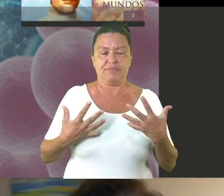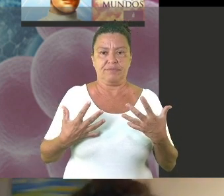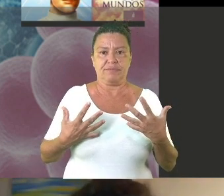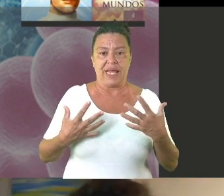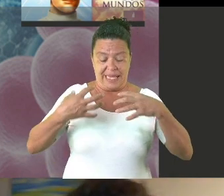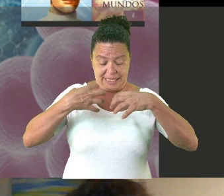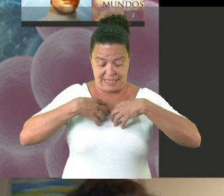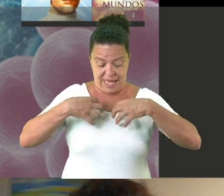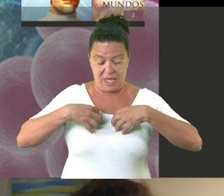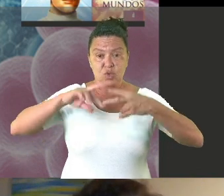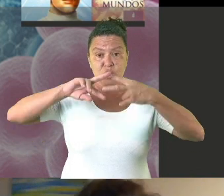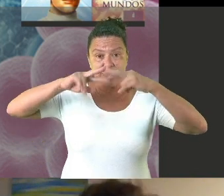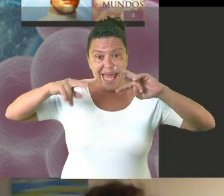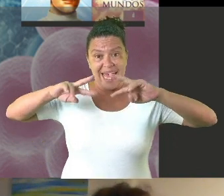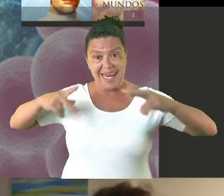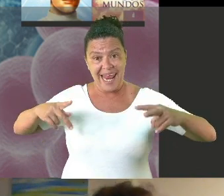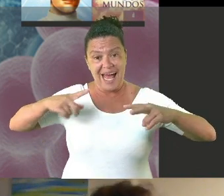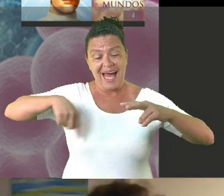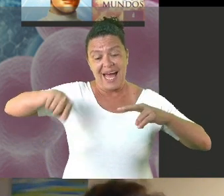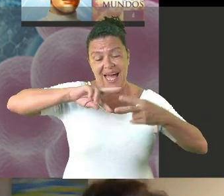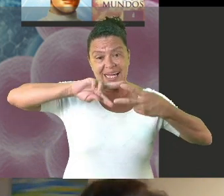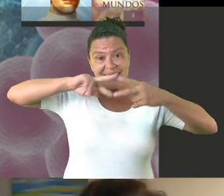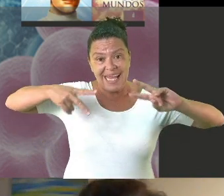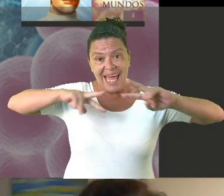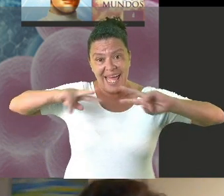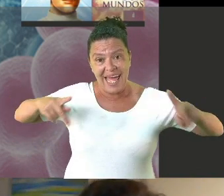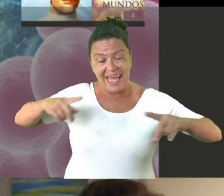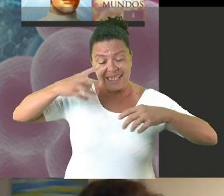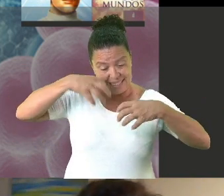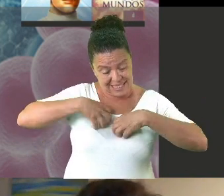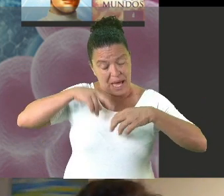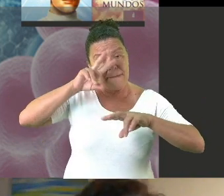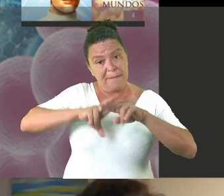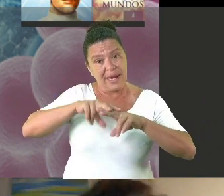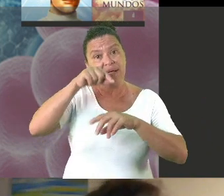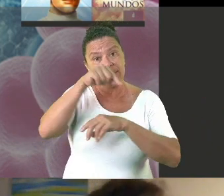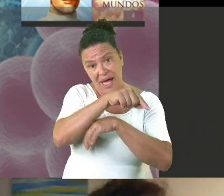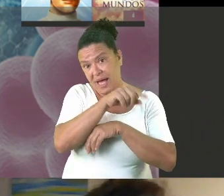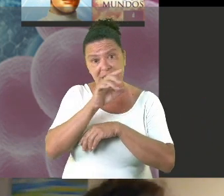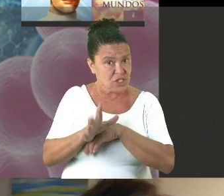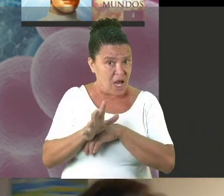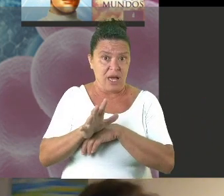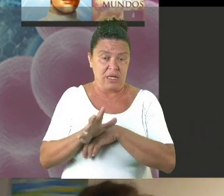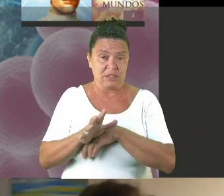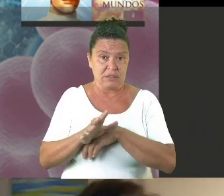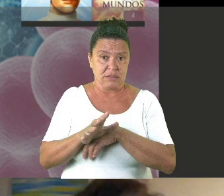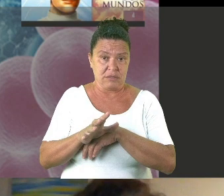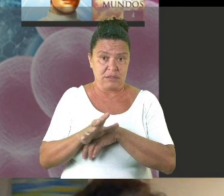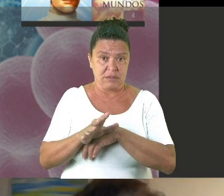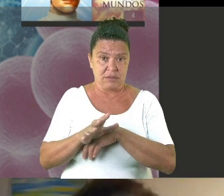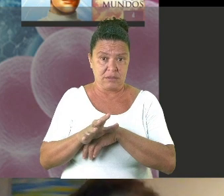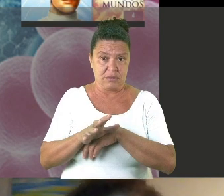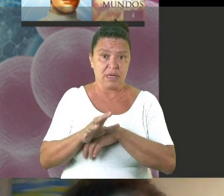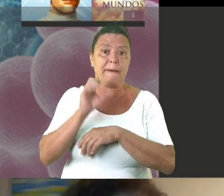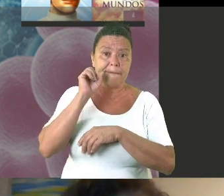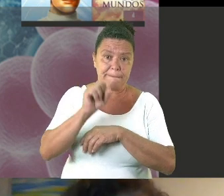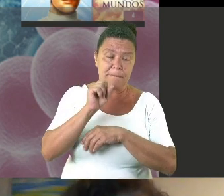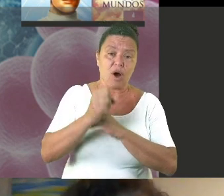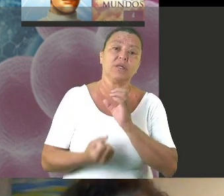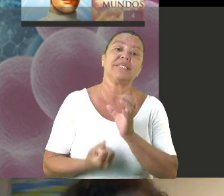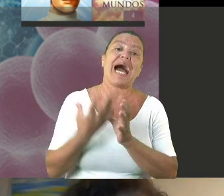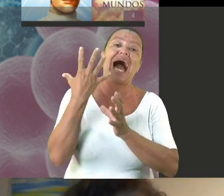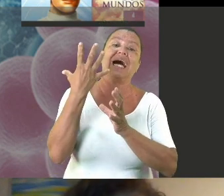leitura do DNA, que está ali em estado latente. Está ali em estado latente, que pode vir ou não a